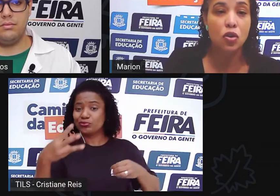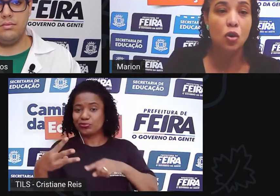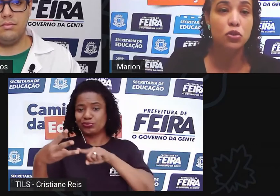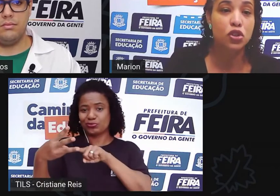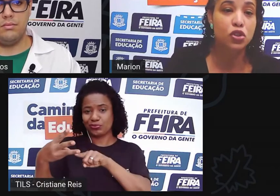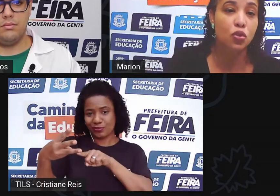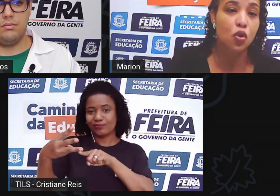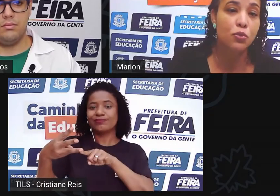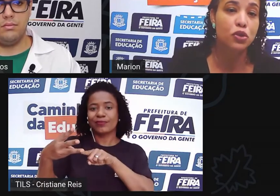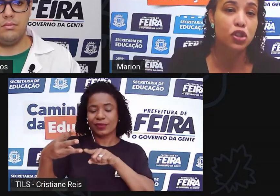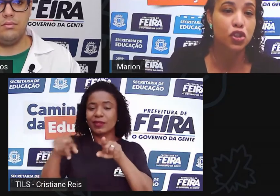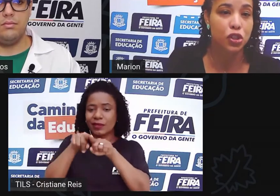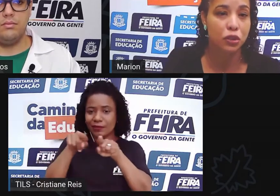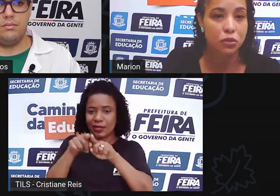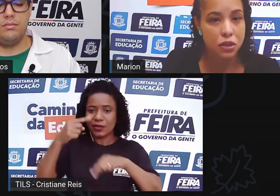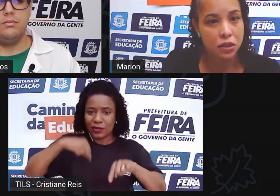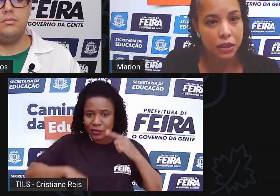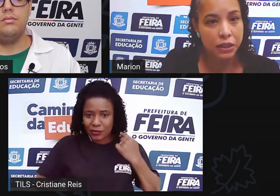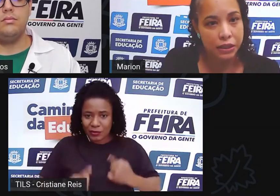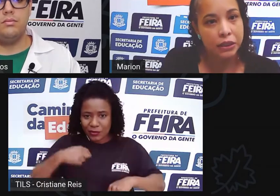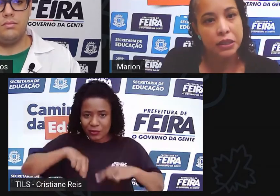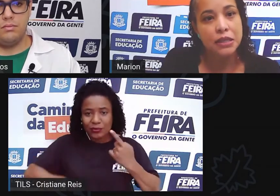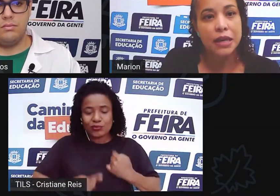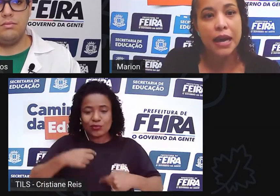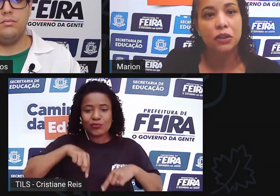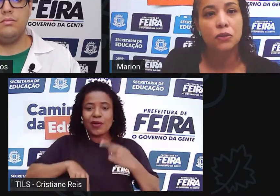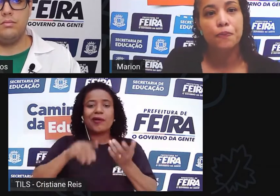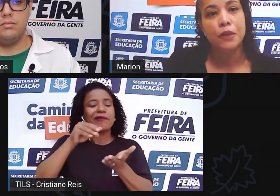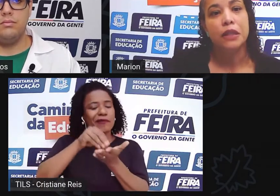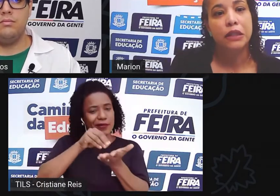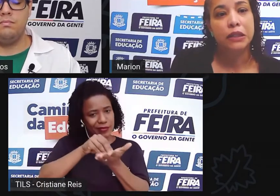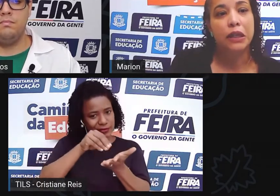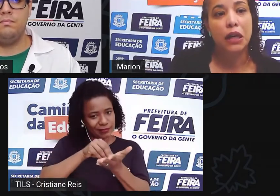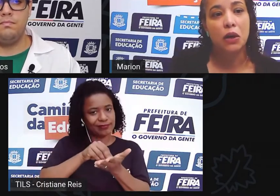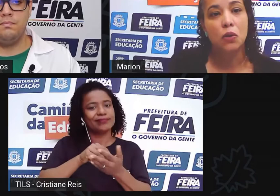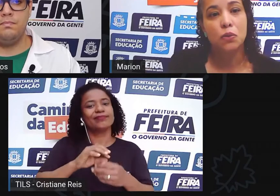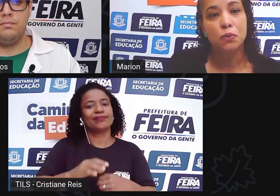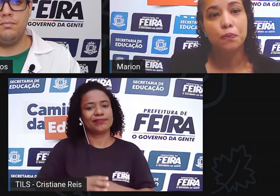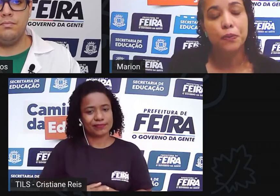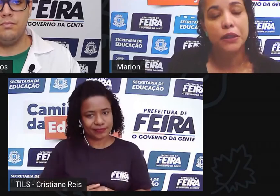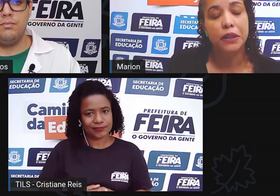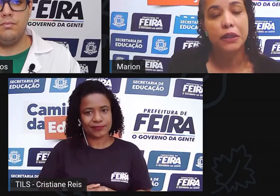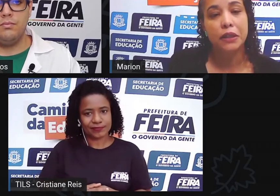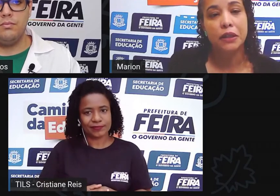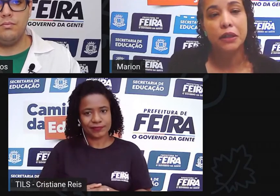colocados como distúrbios distintos. Certo? Uhum. Então,